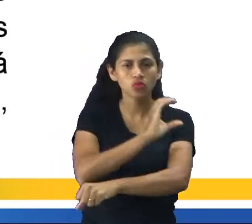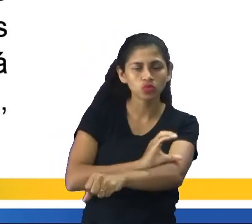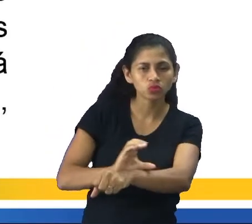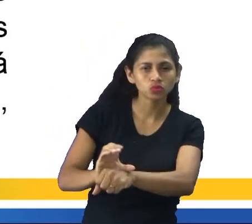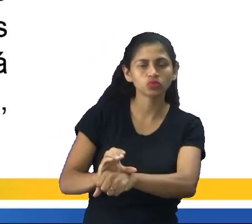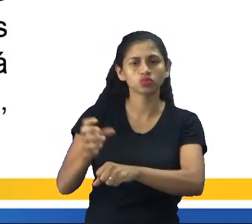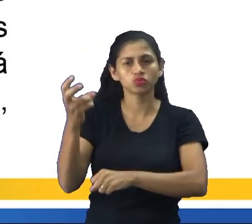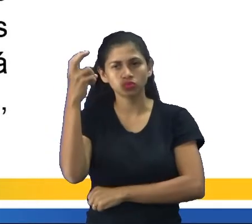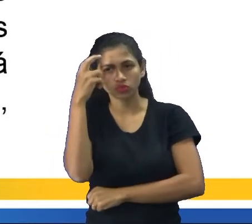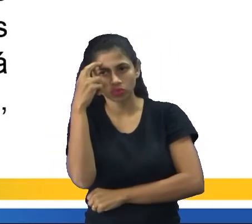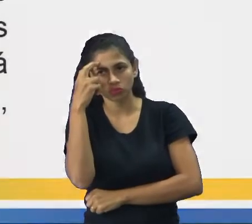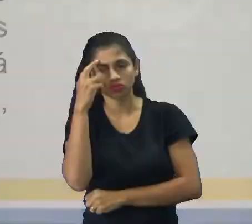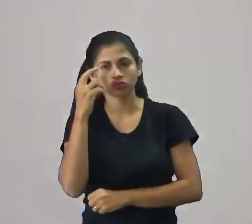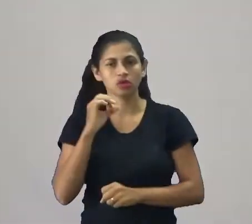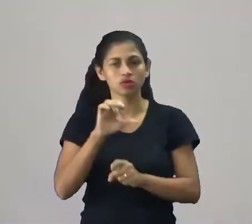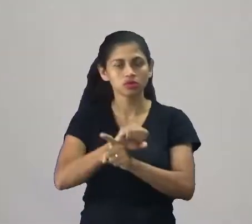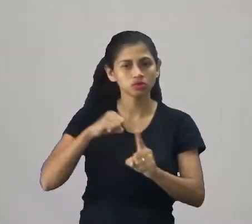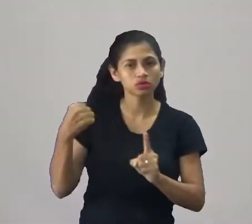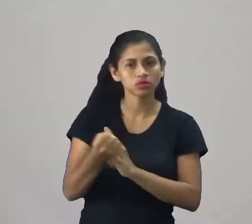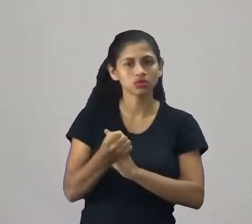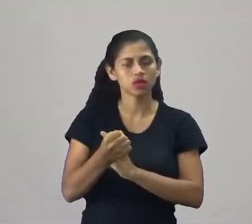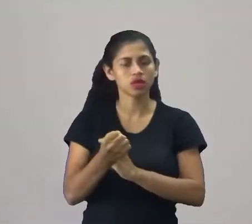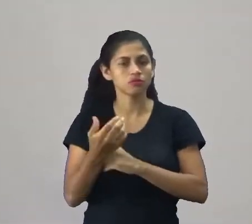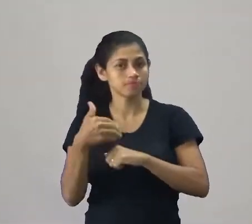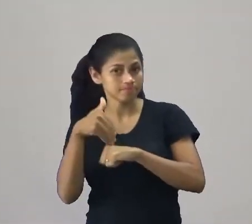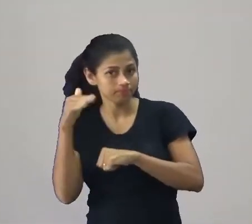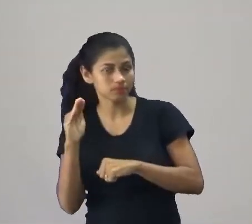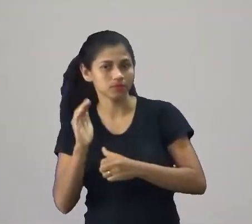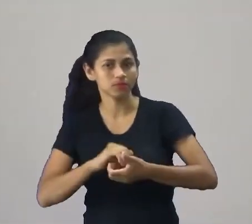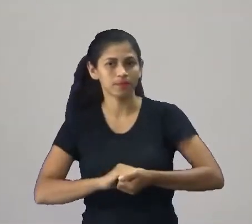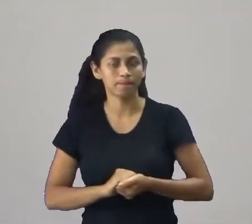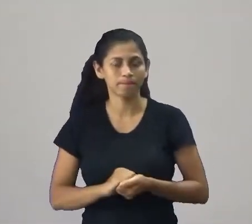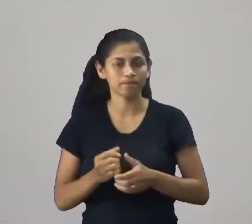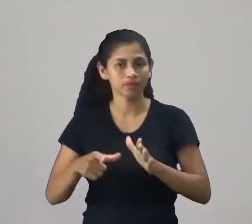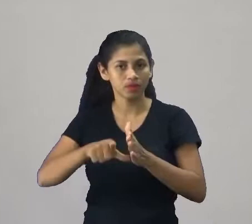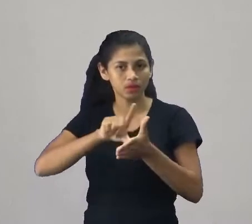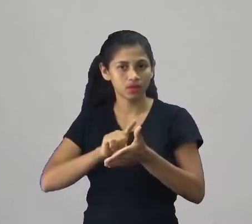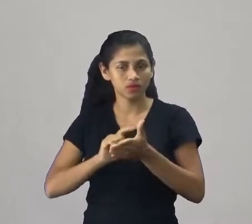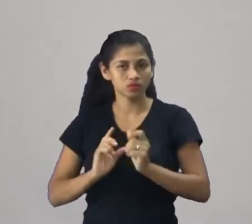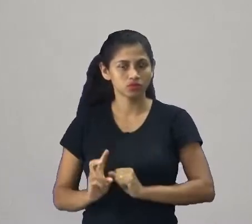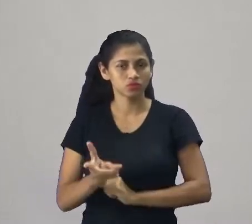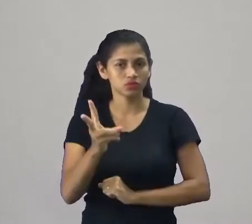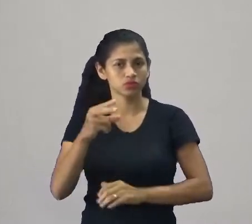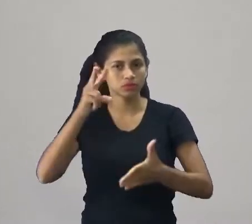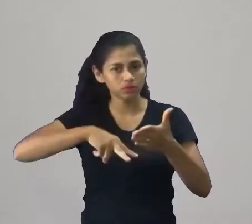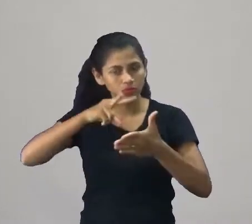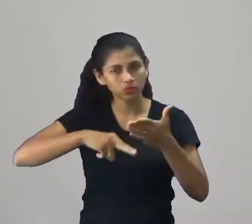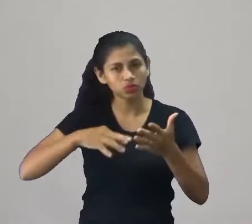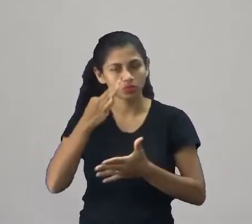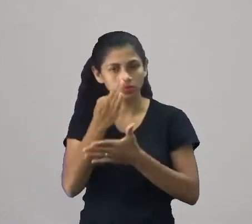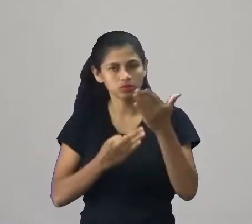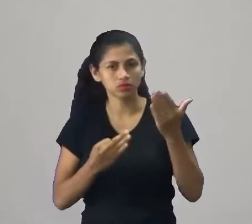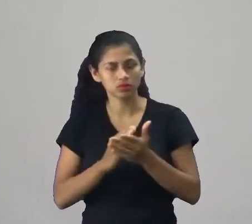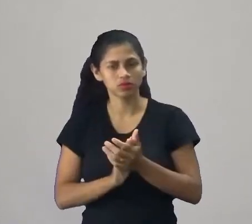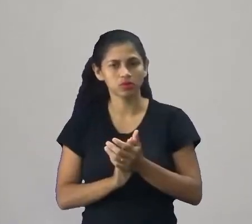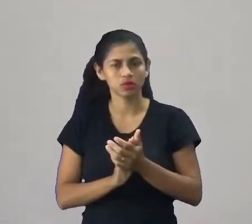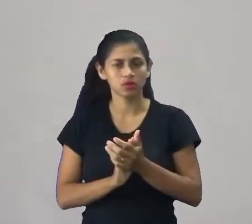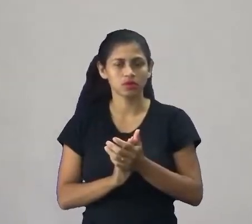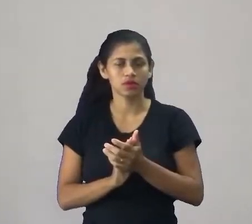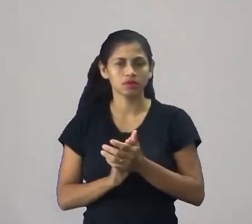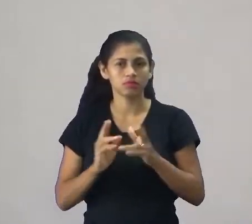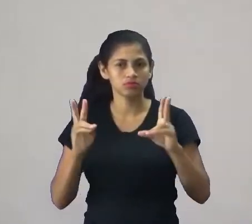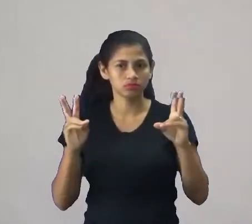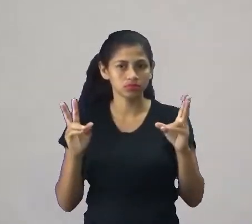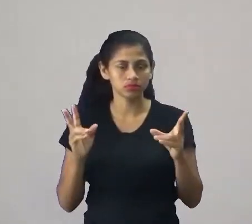costumes, histórias e muito mais. Antes de continuar a leitura do texto, para a gente conceituar efetivamente o que é brincadeira, eu vou deixar que vocês frisem